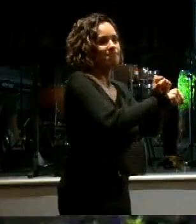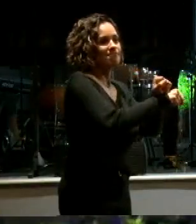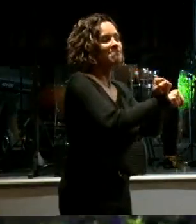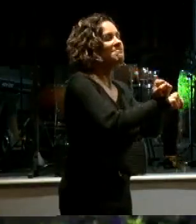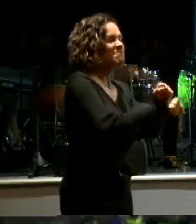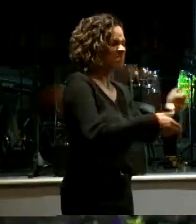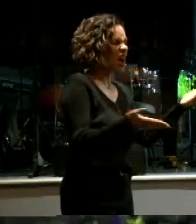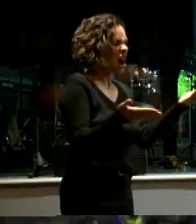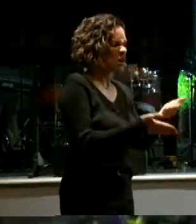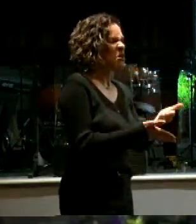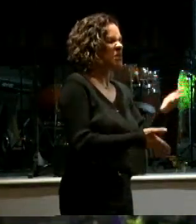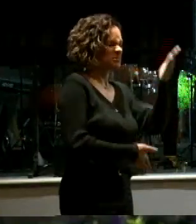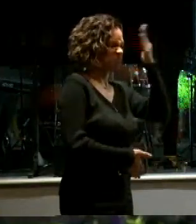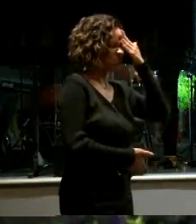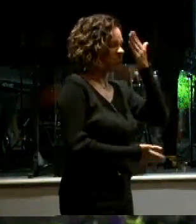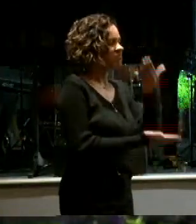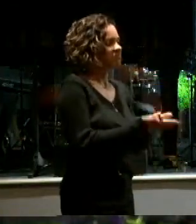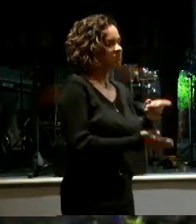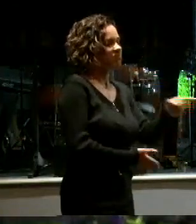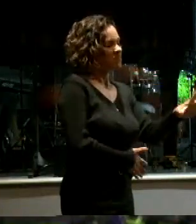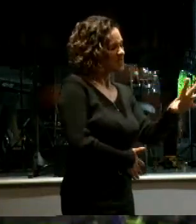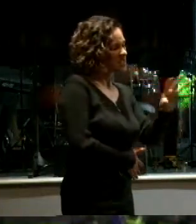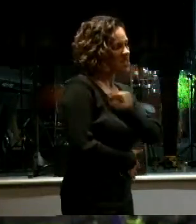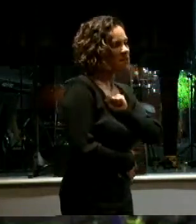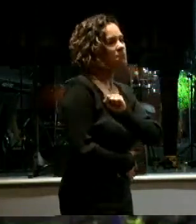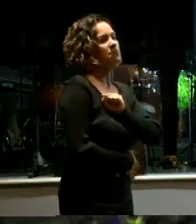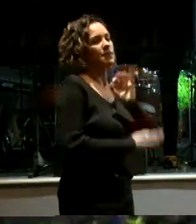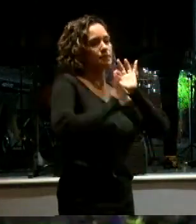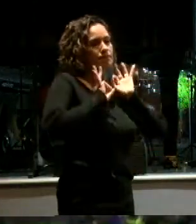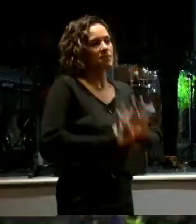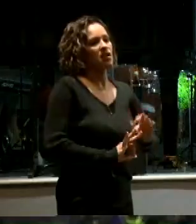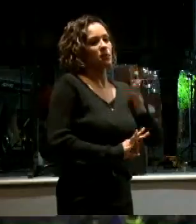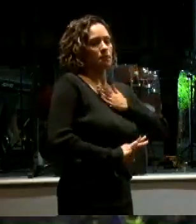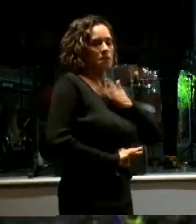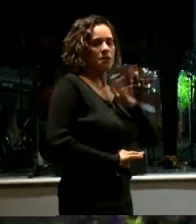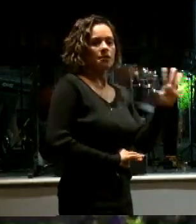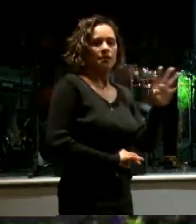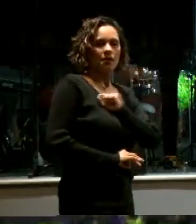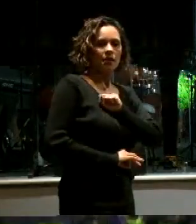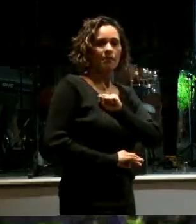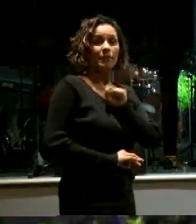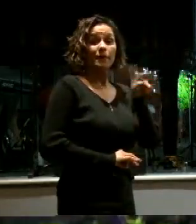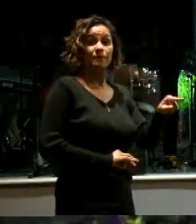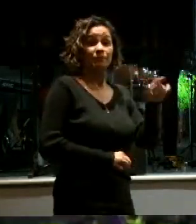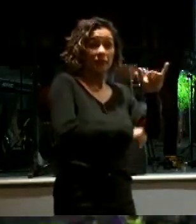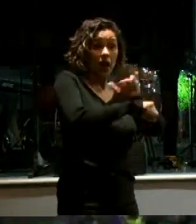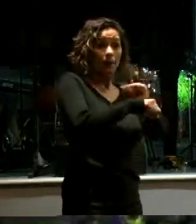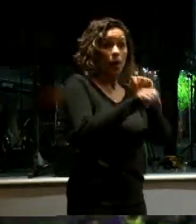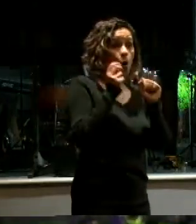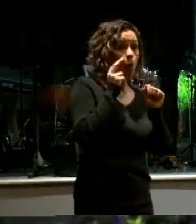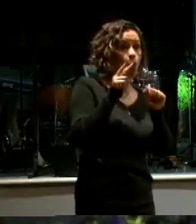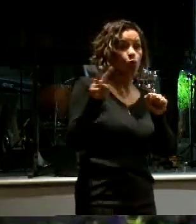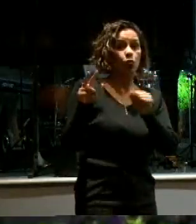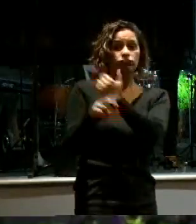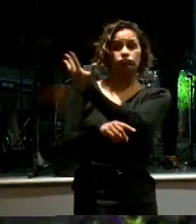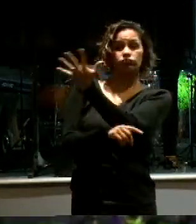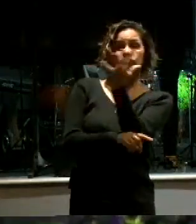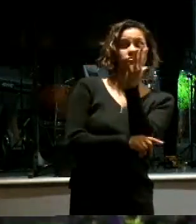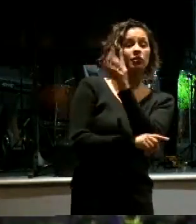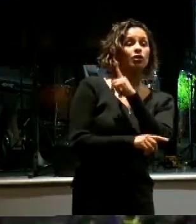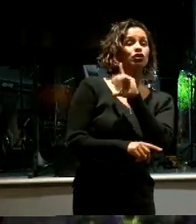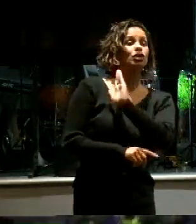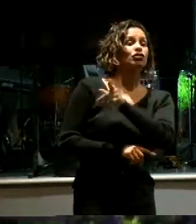sei que tu me amas. E ele olha num arbusto e havia um carneiro amarrado pelos chifres.